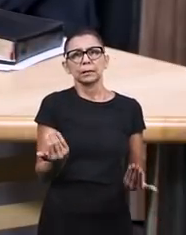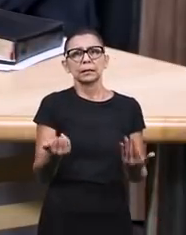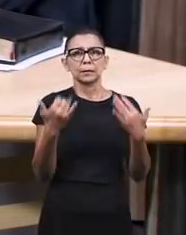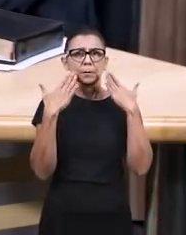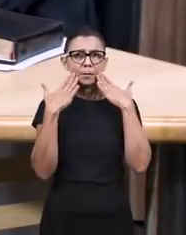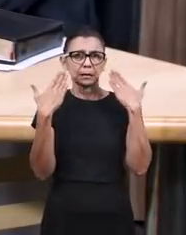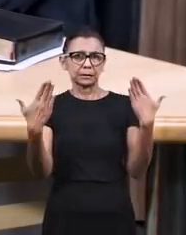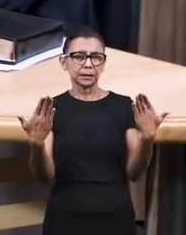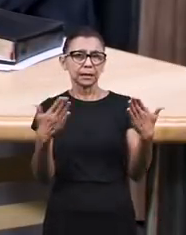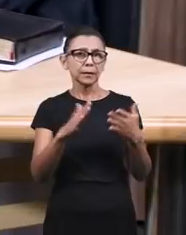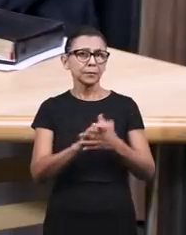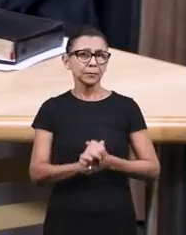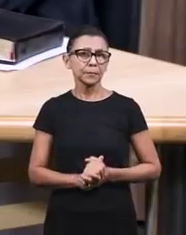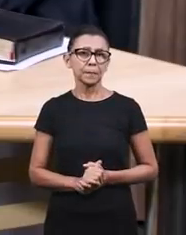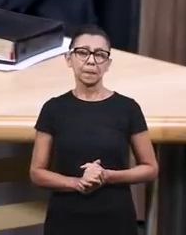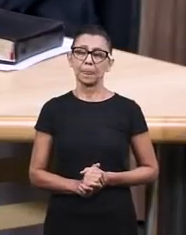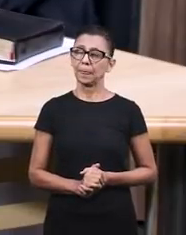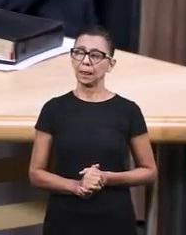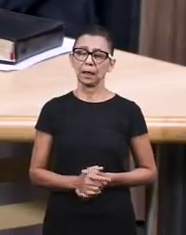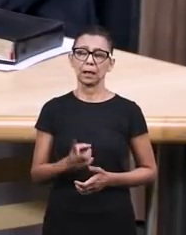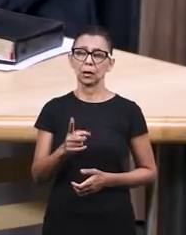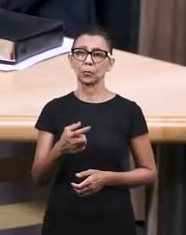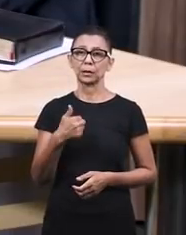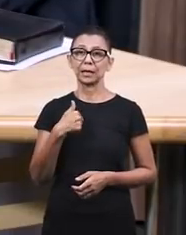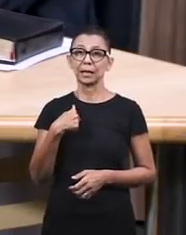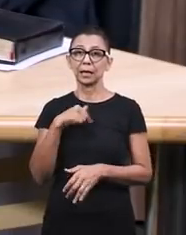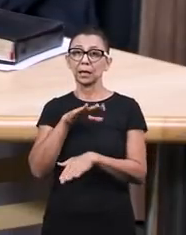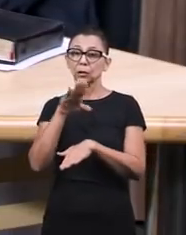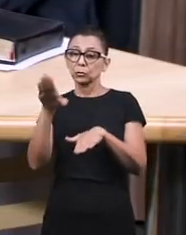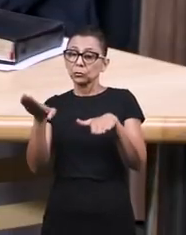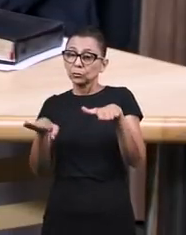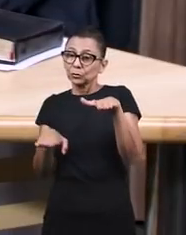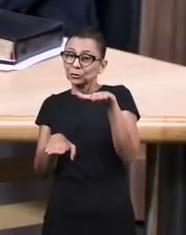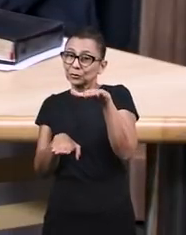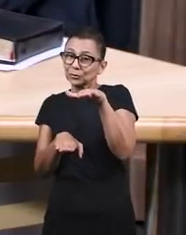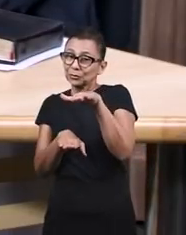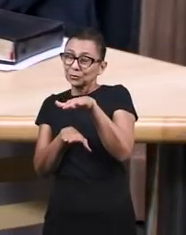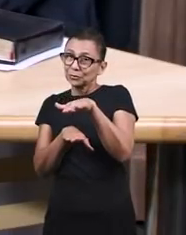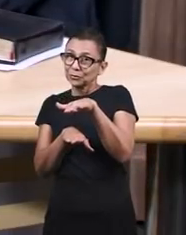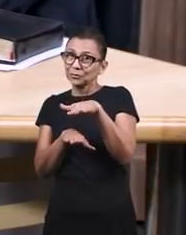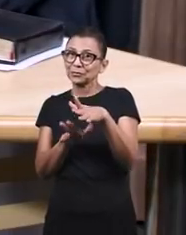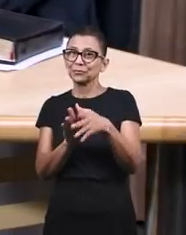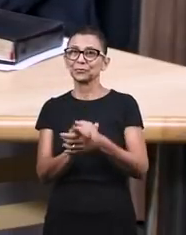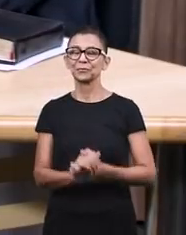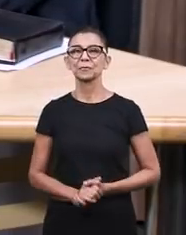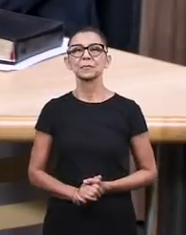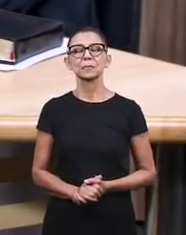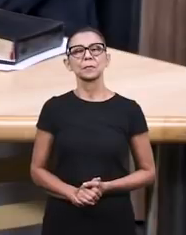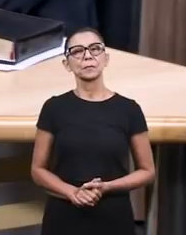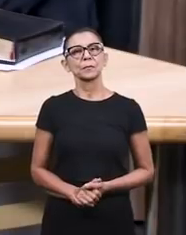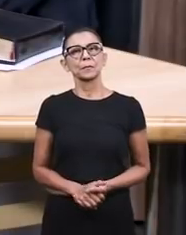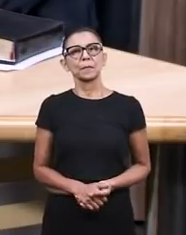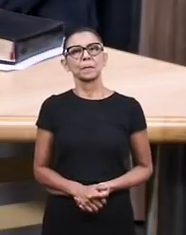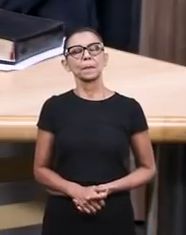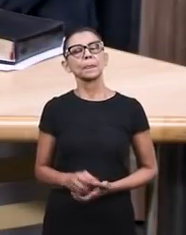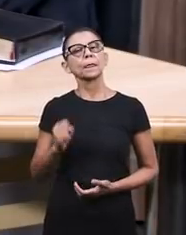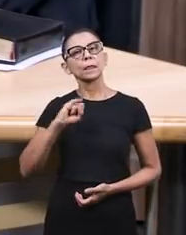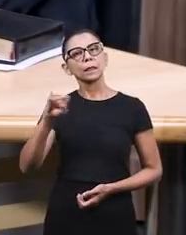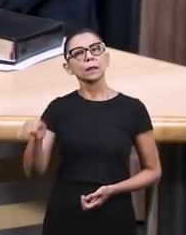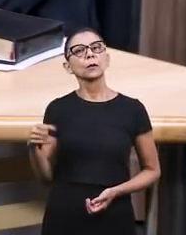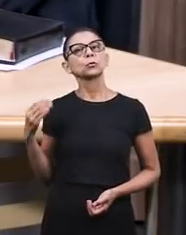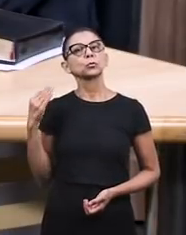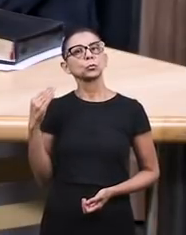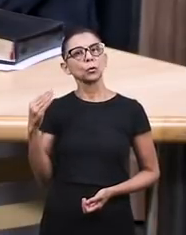glorificado. Que eu diminua e ele cresça. Isso. Né? João Batista foi o maior, mas foi exatamente dele